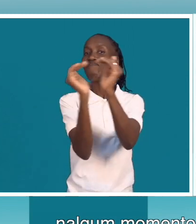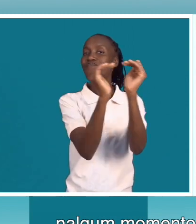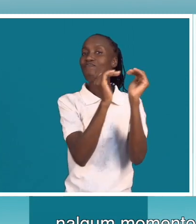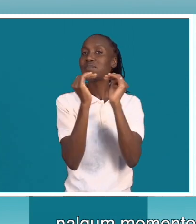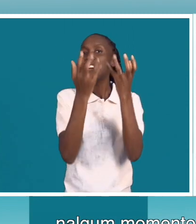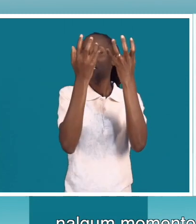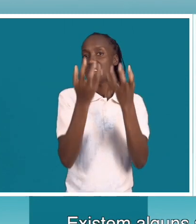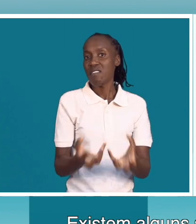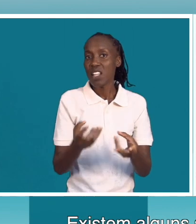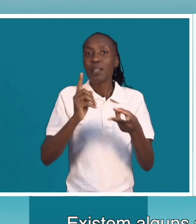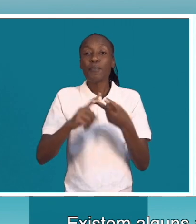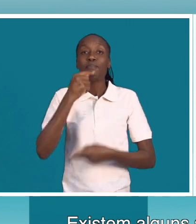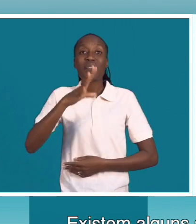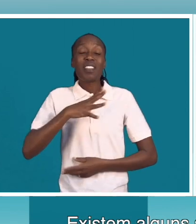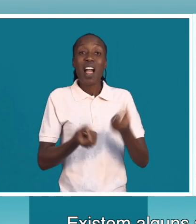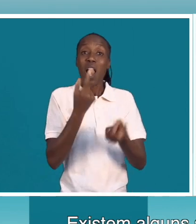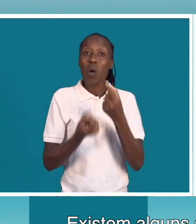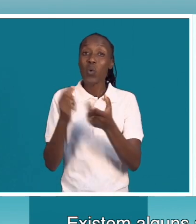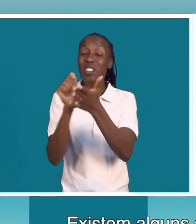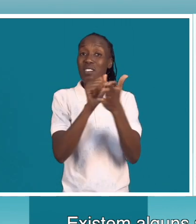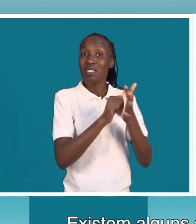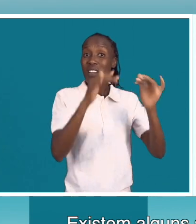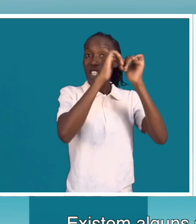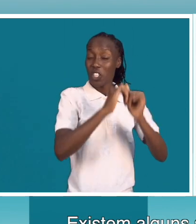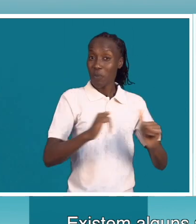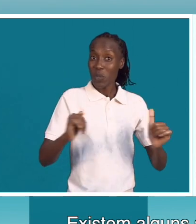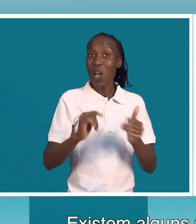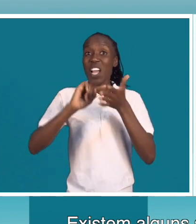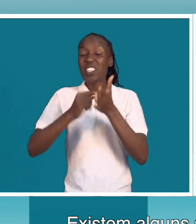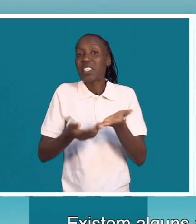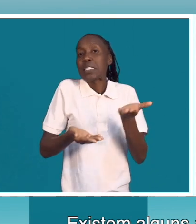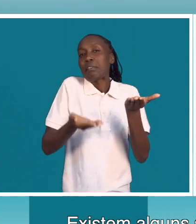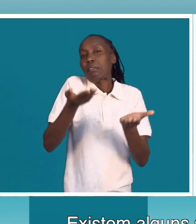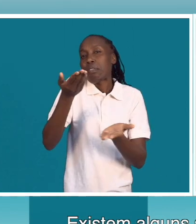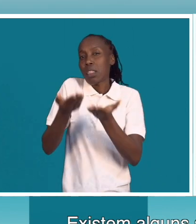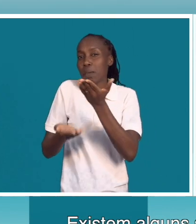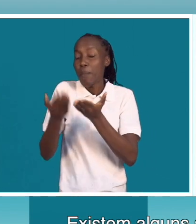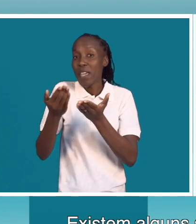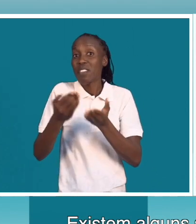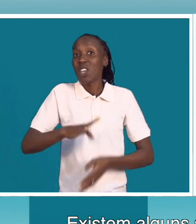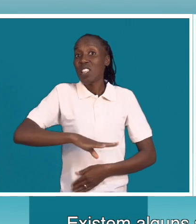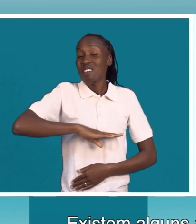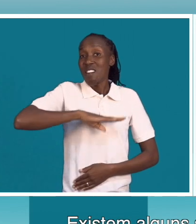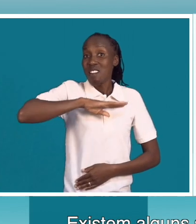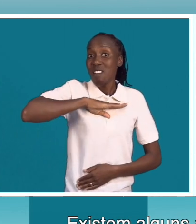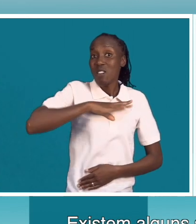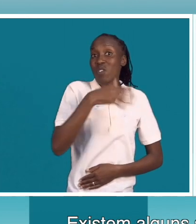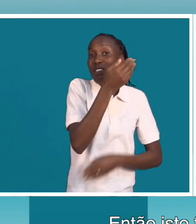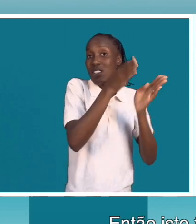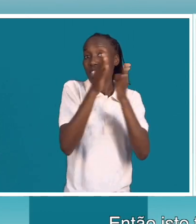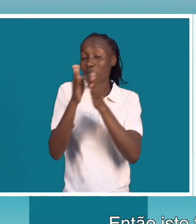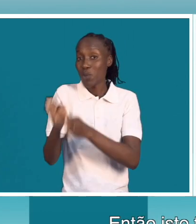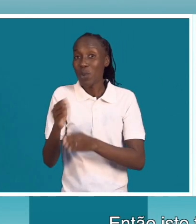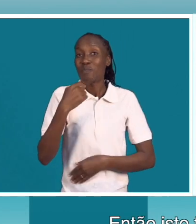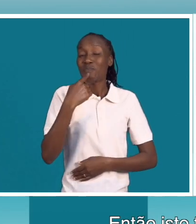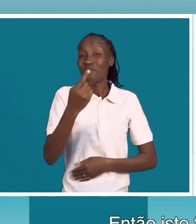não está padronizada. Então, existe algum ensinagem específico. Até em algum momento varia em faixa etária. Então, isso